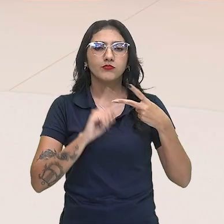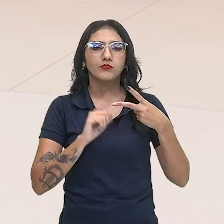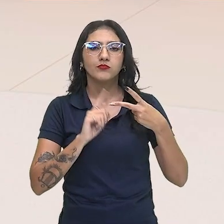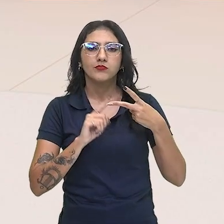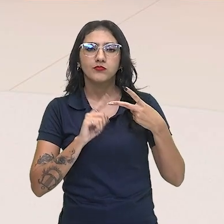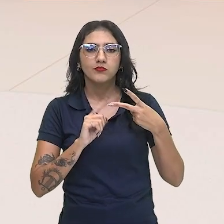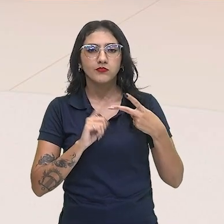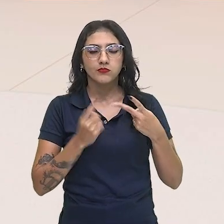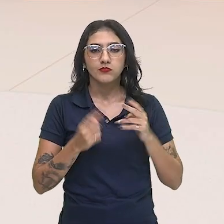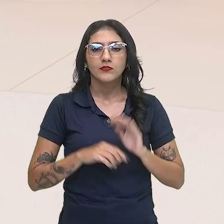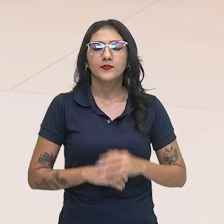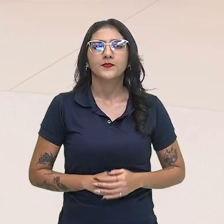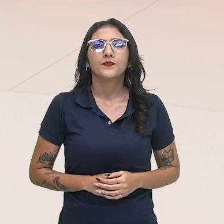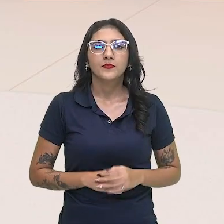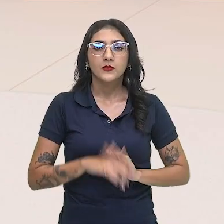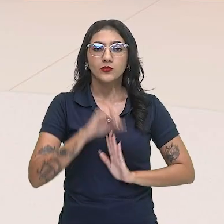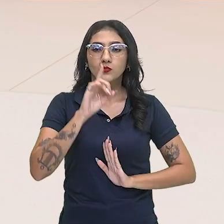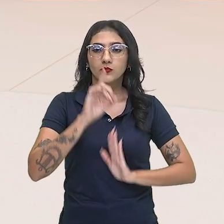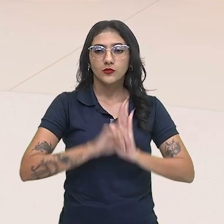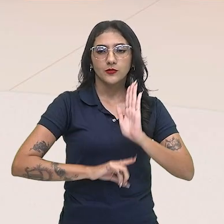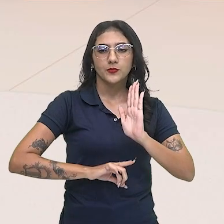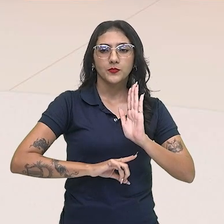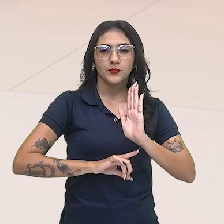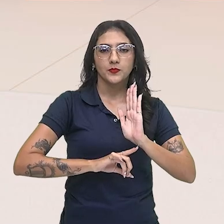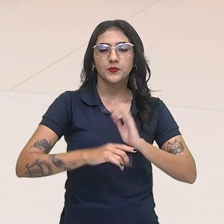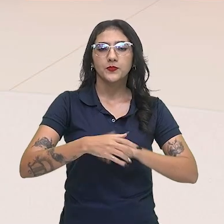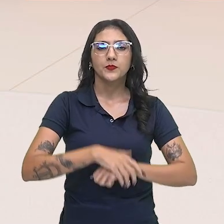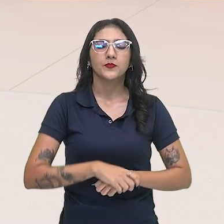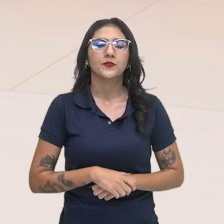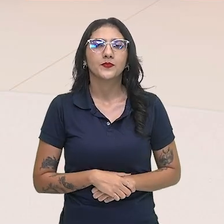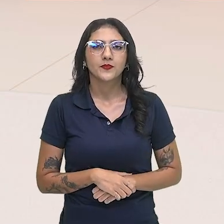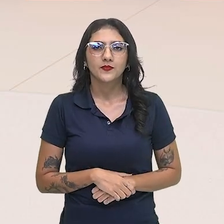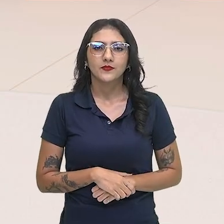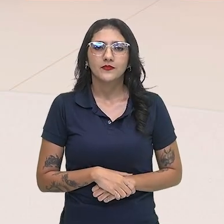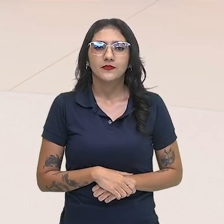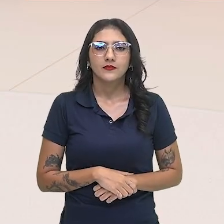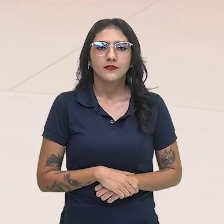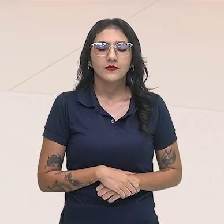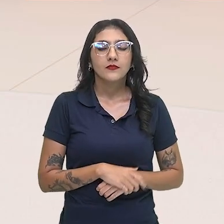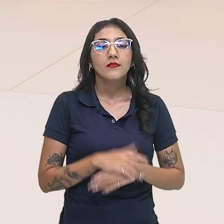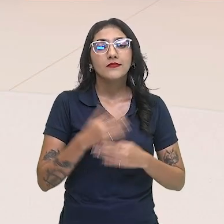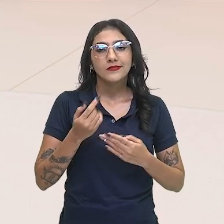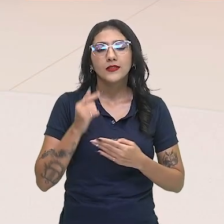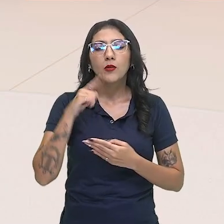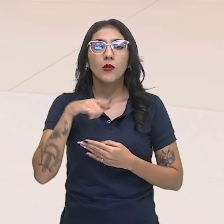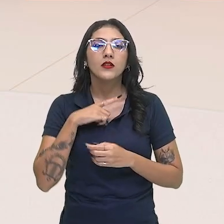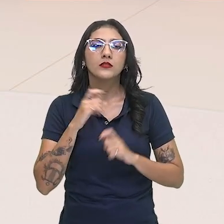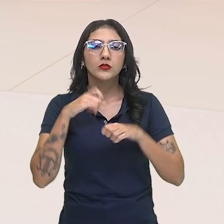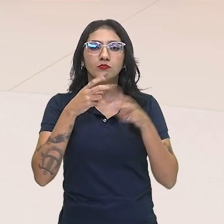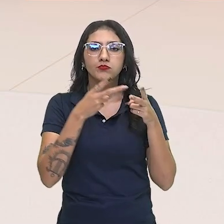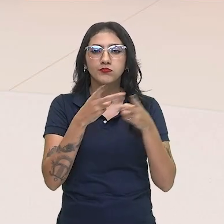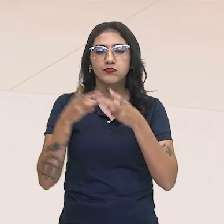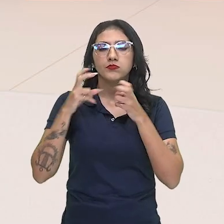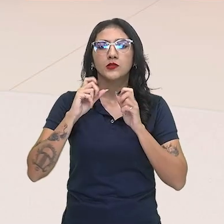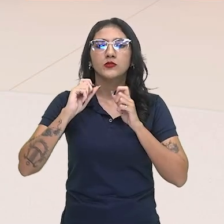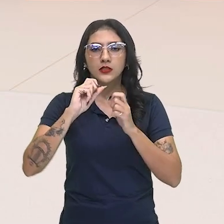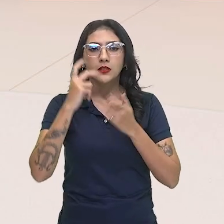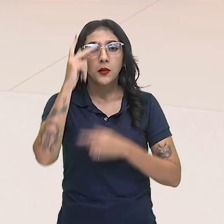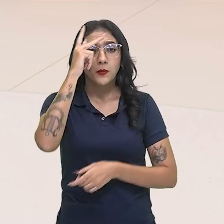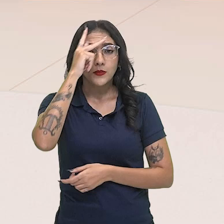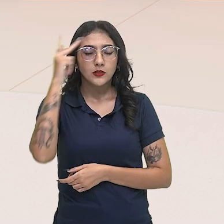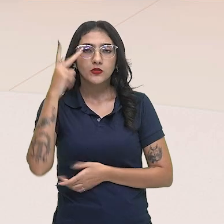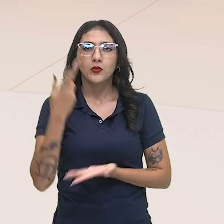do direito. A segunda esfera é a esfera do direito. Esse reconhecimento ocorre quando o sujeito sai de